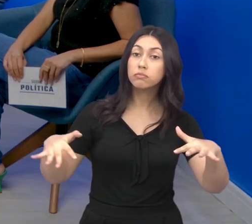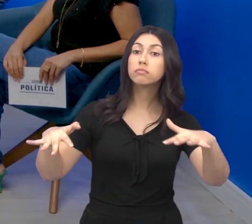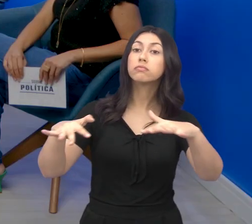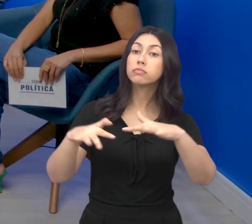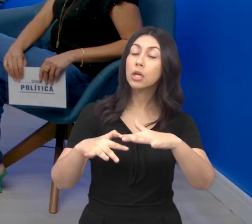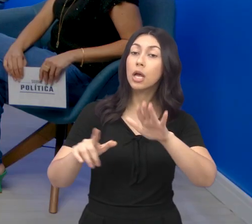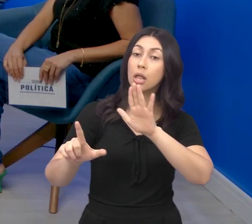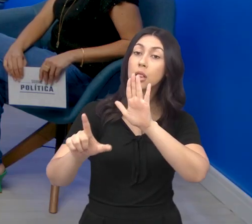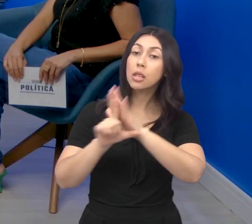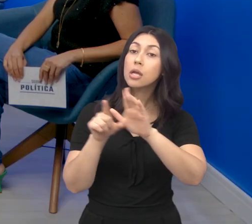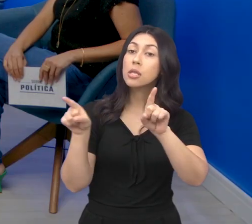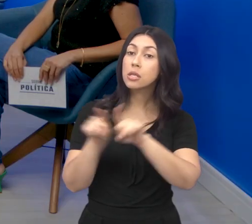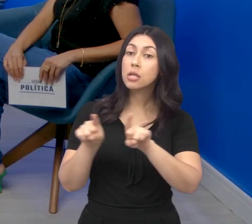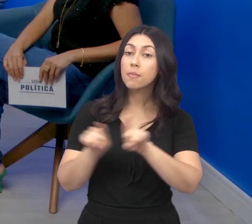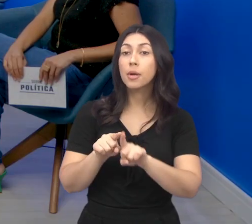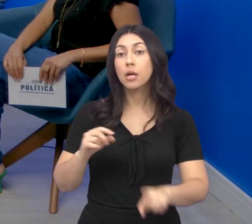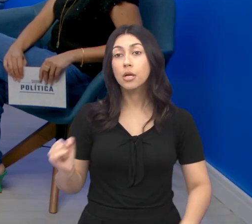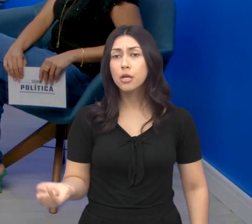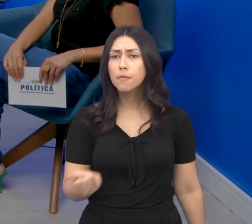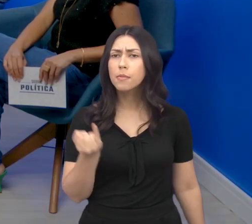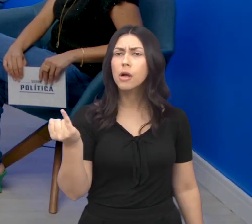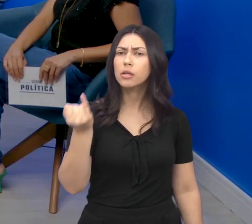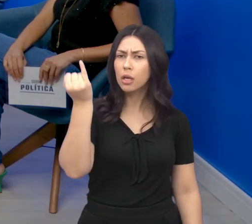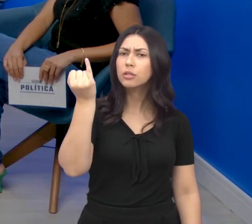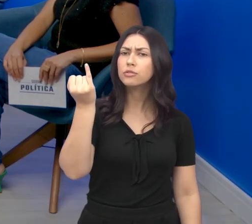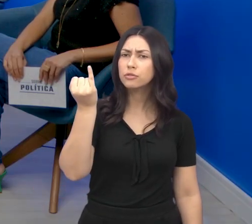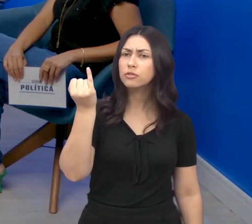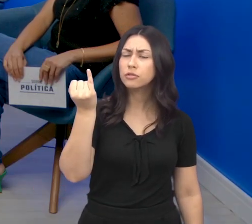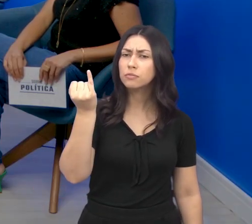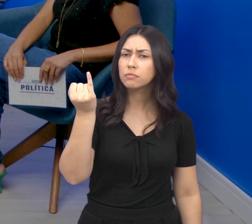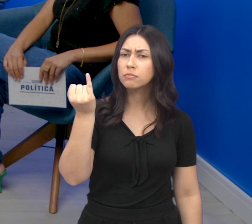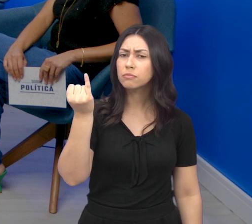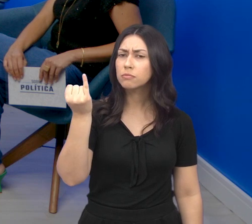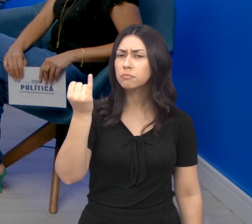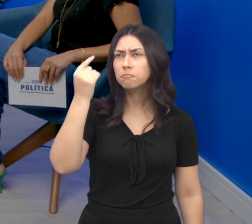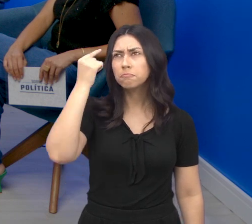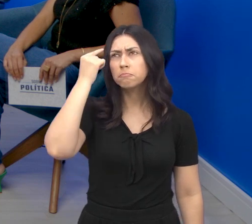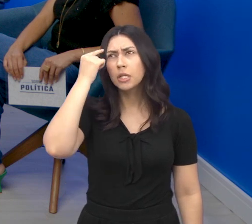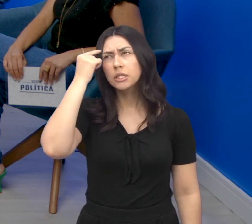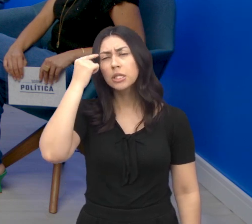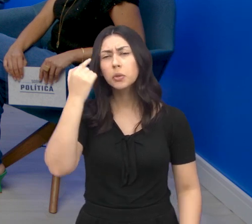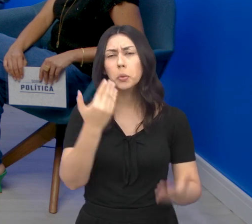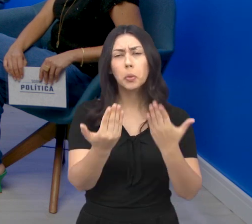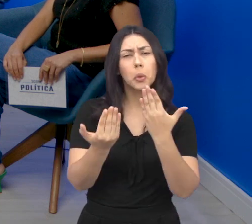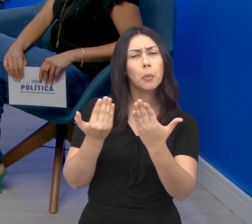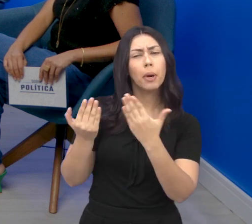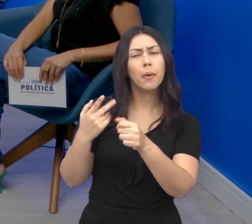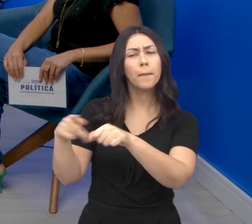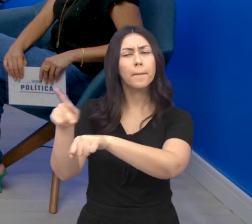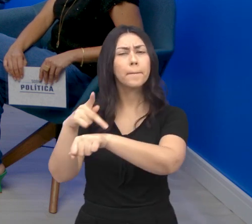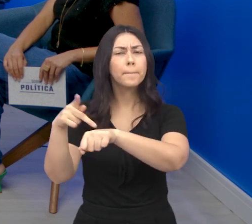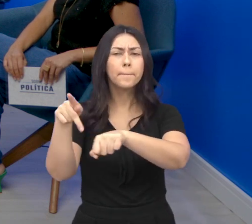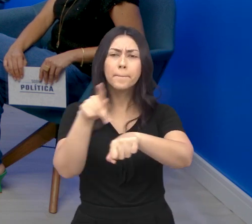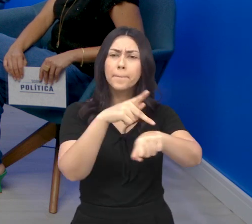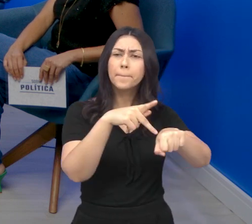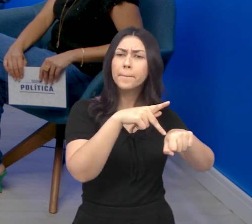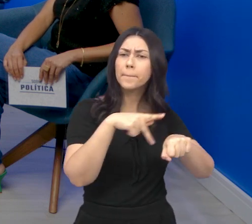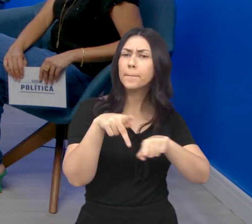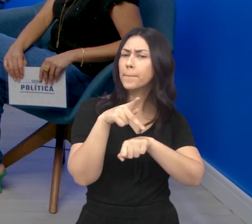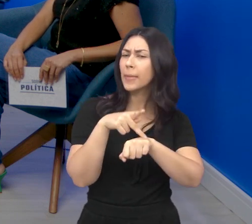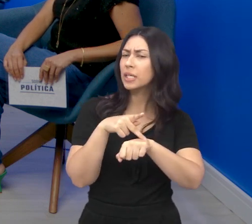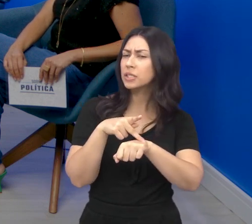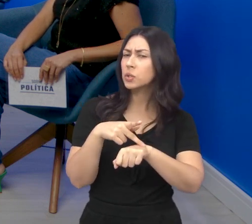cenário, essa lei também tem uma importância institucional, pensando em outros países, de um posicionamento